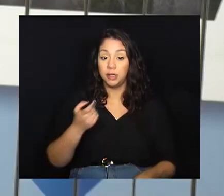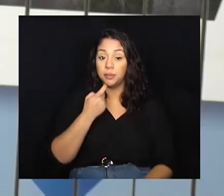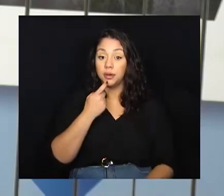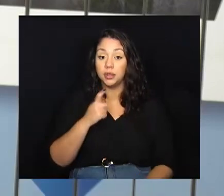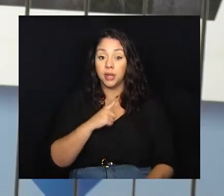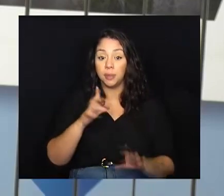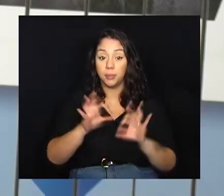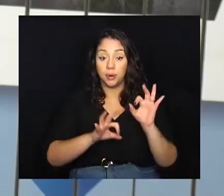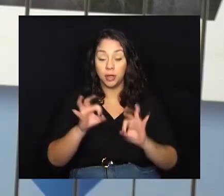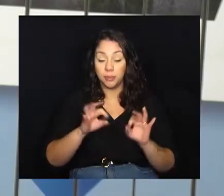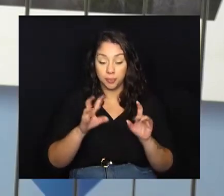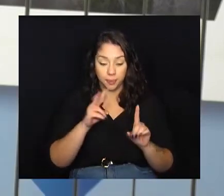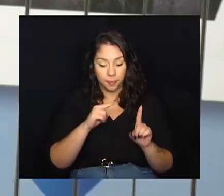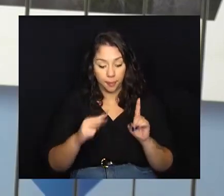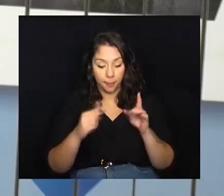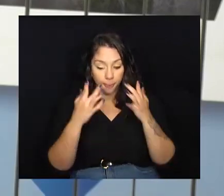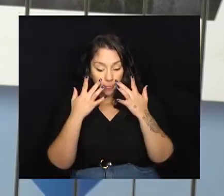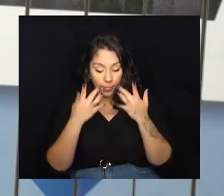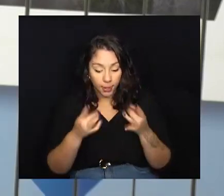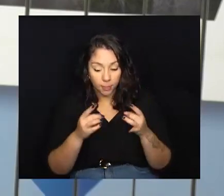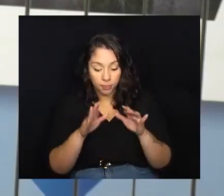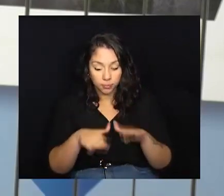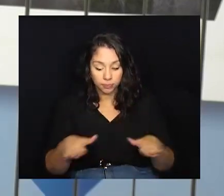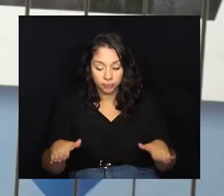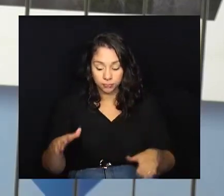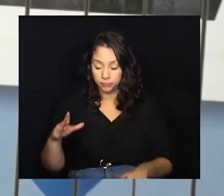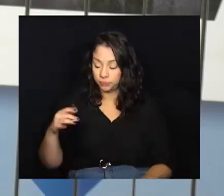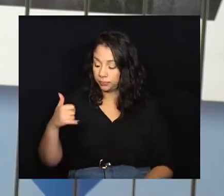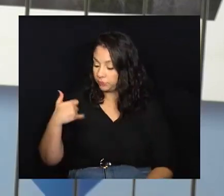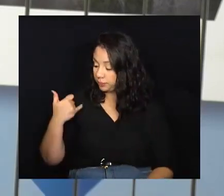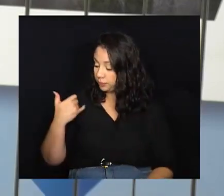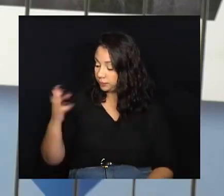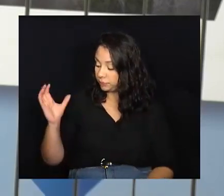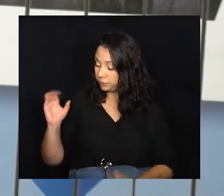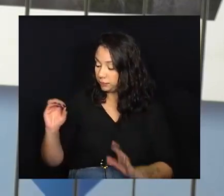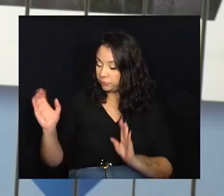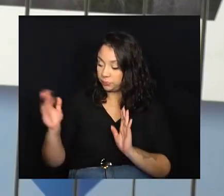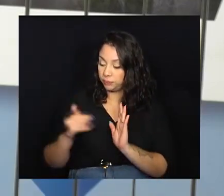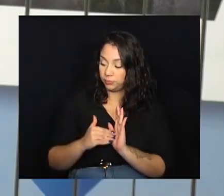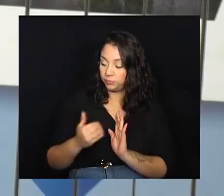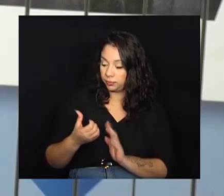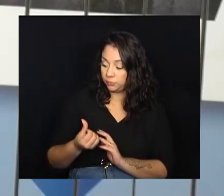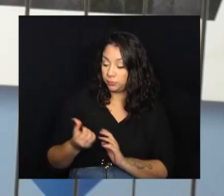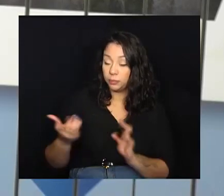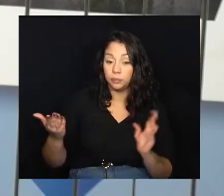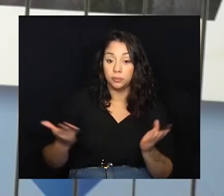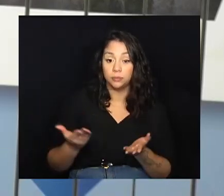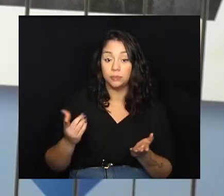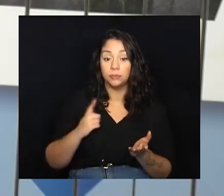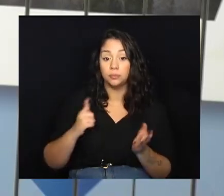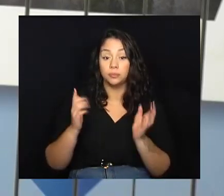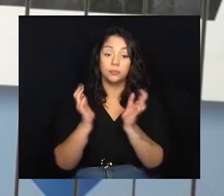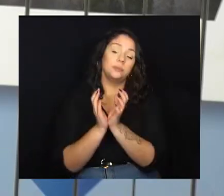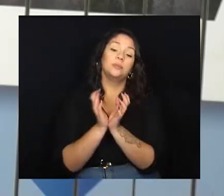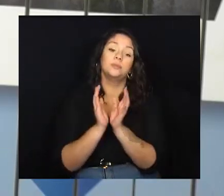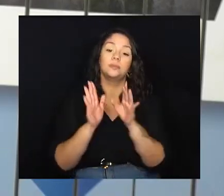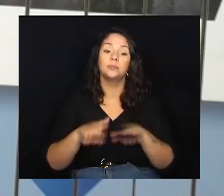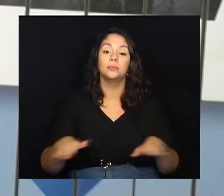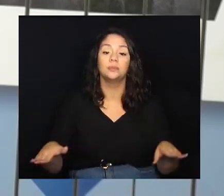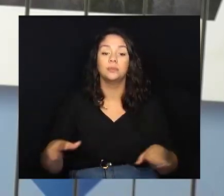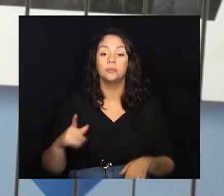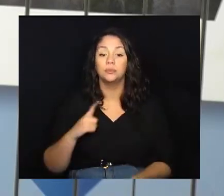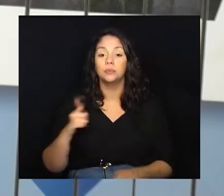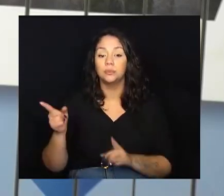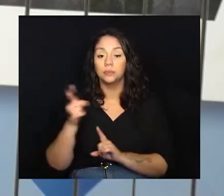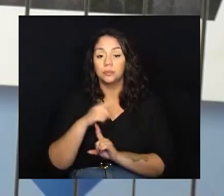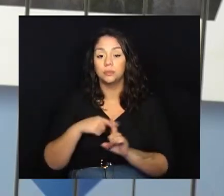tem esse olhar para as crianças de 0 a 6 anos agora a gente tem o comitê das crianças que tem